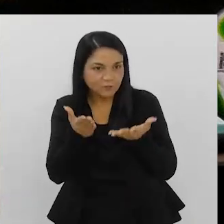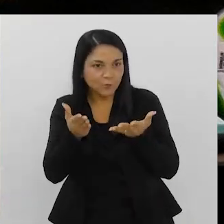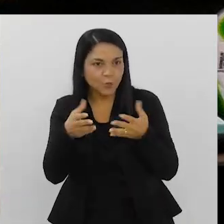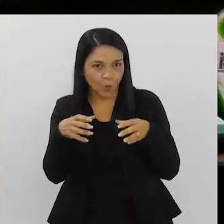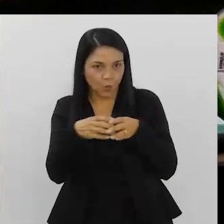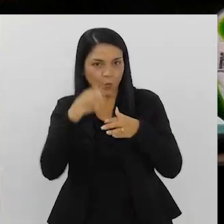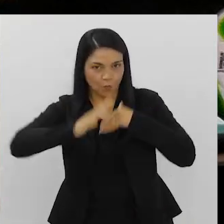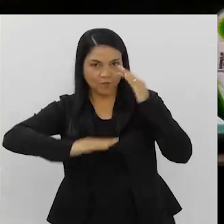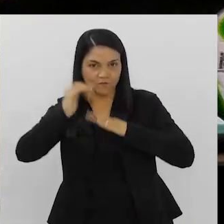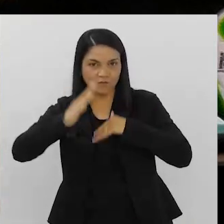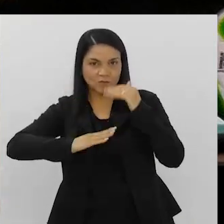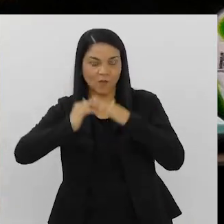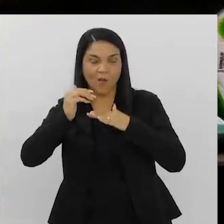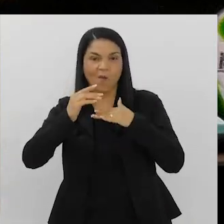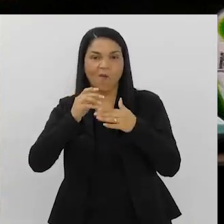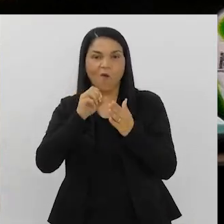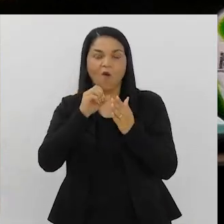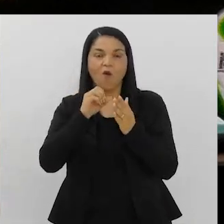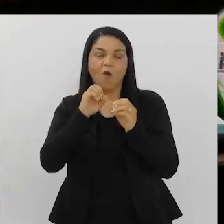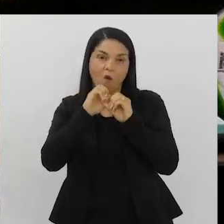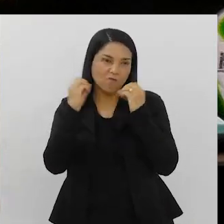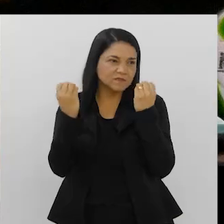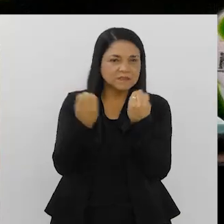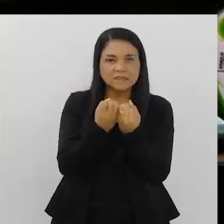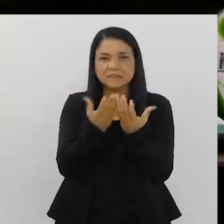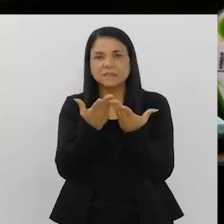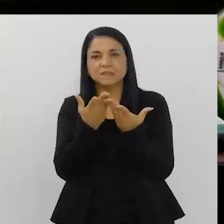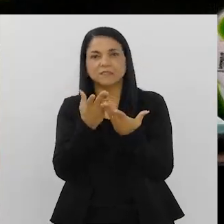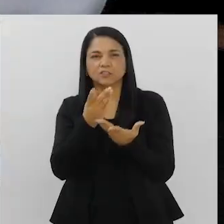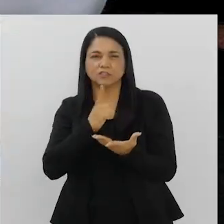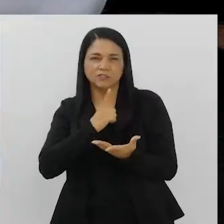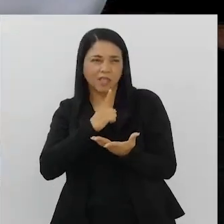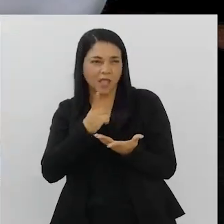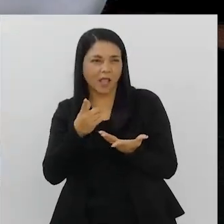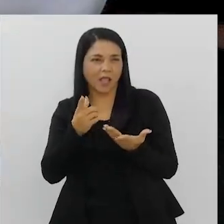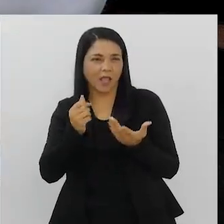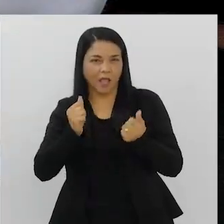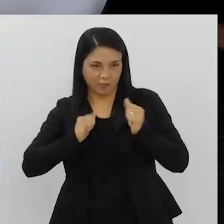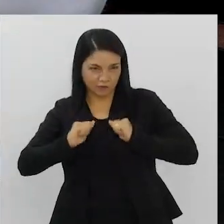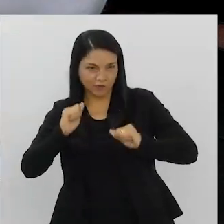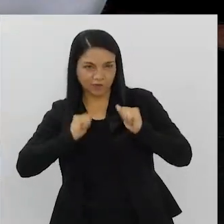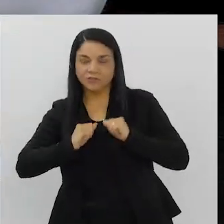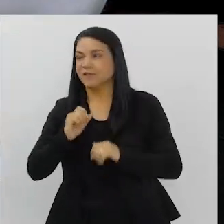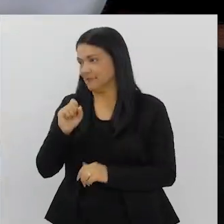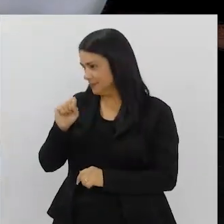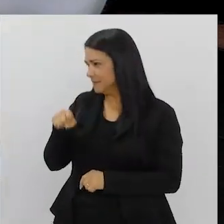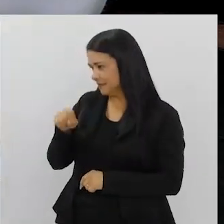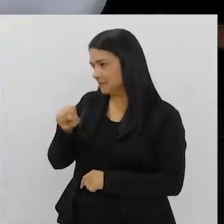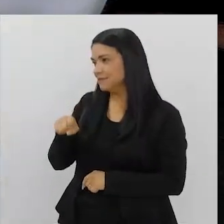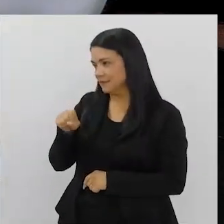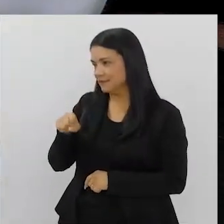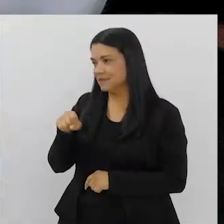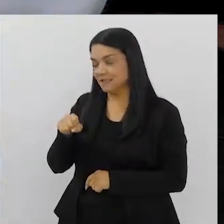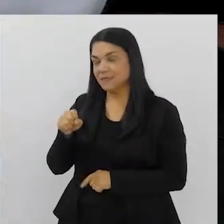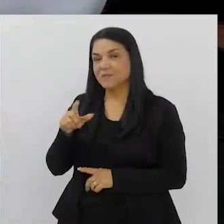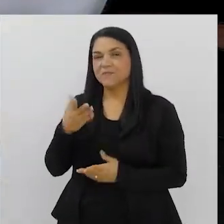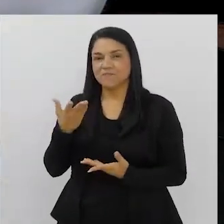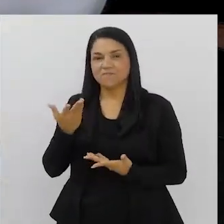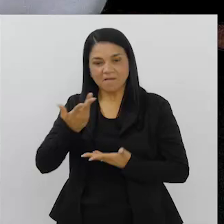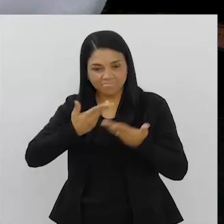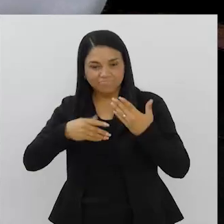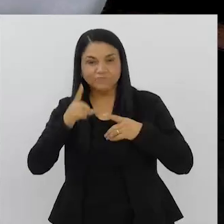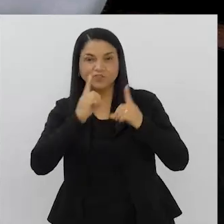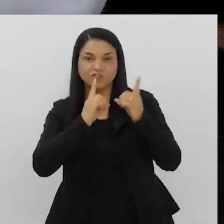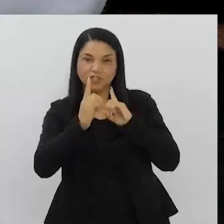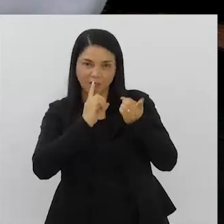vocês fazem, por exemplo, oficinas de artísticas? Sim, sim. É assim que a